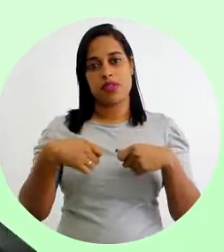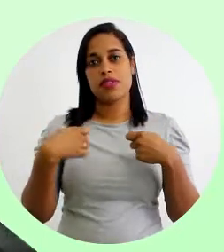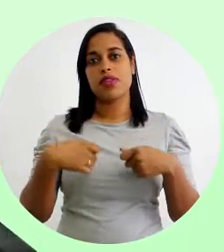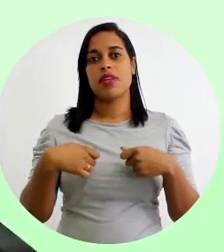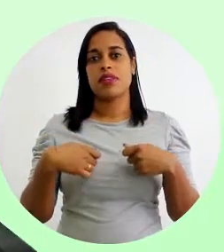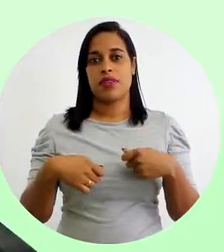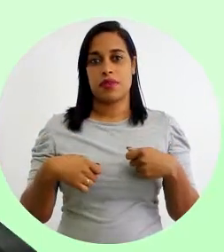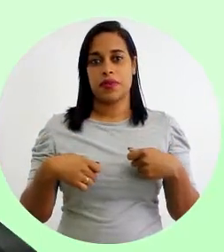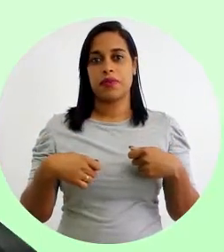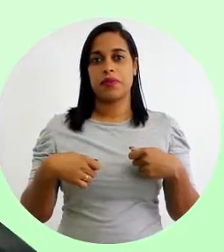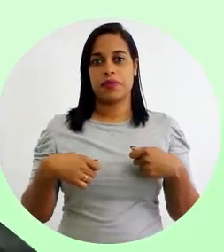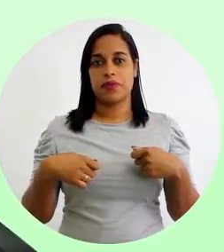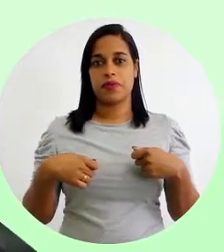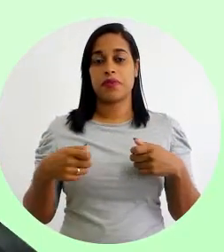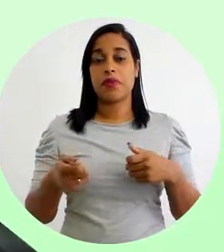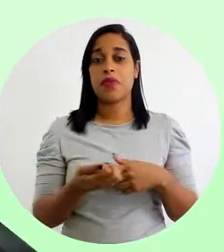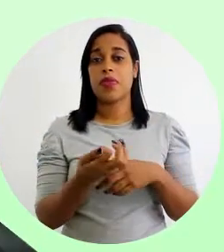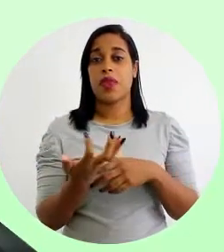prestar conta.